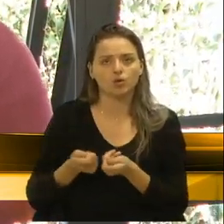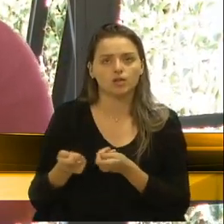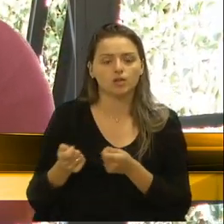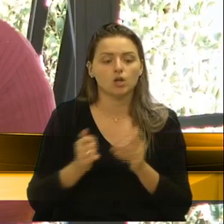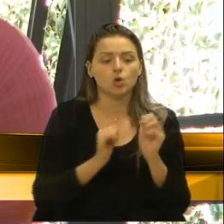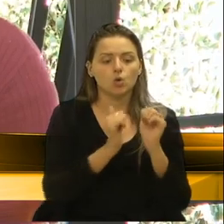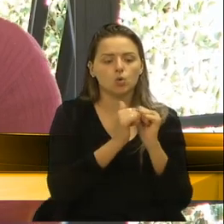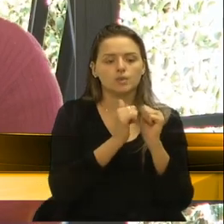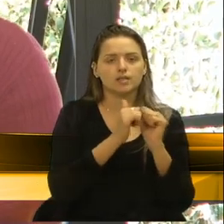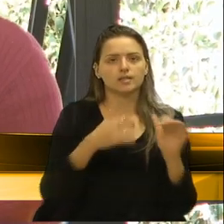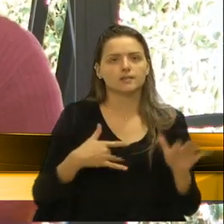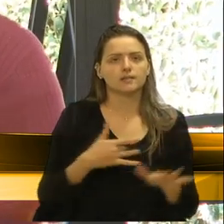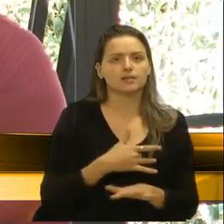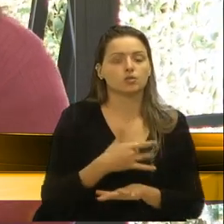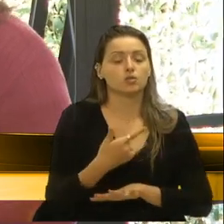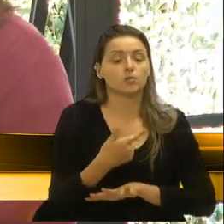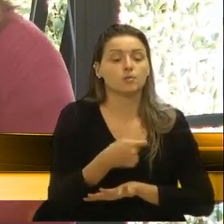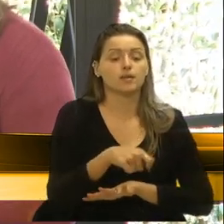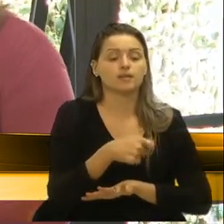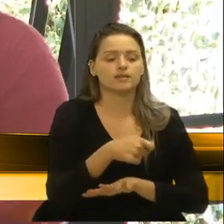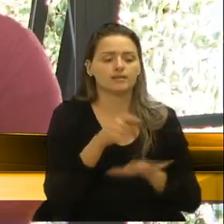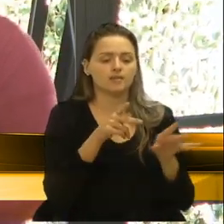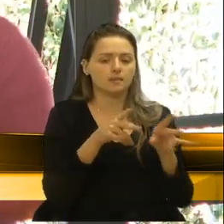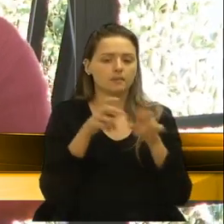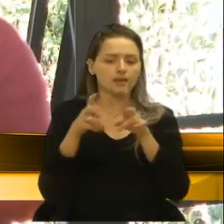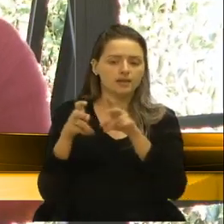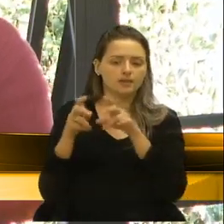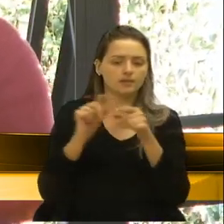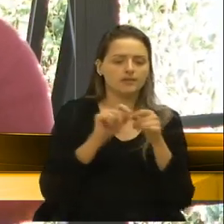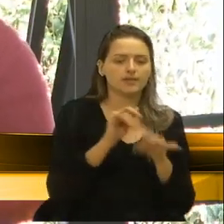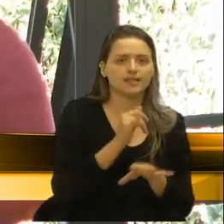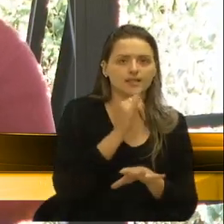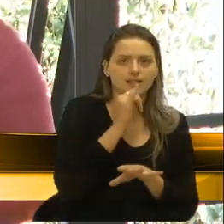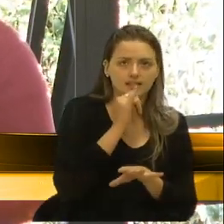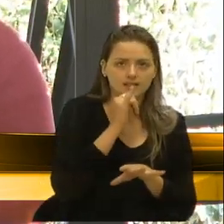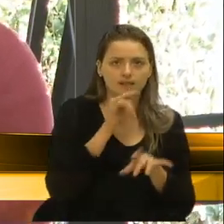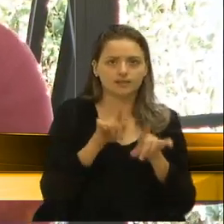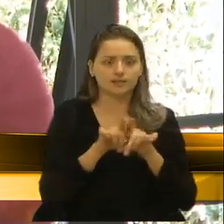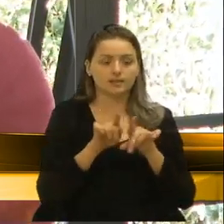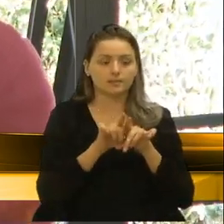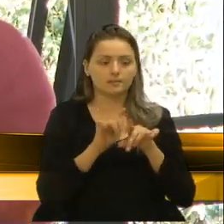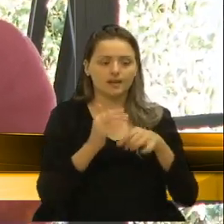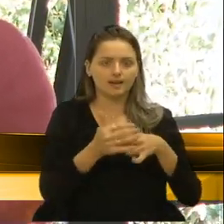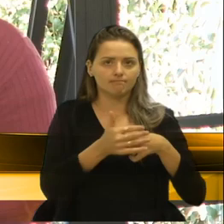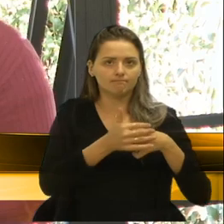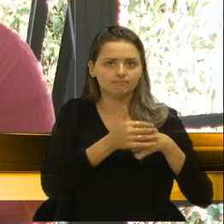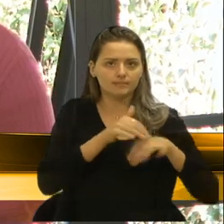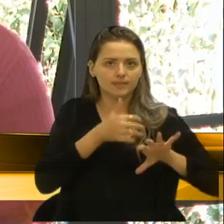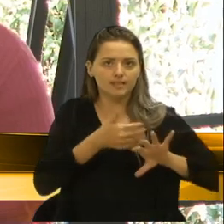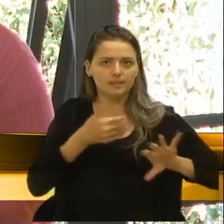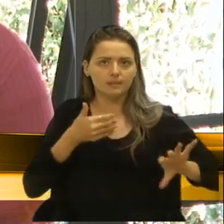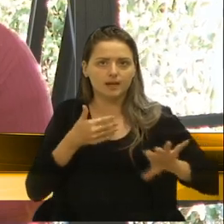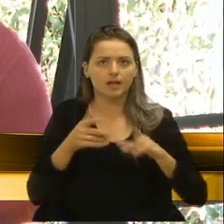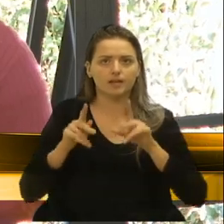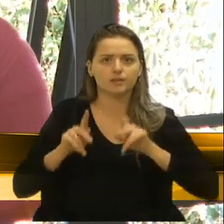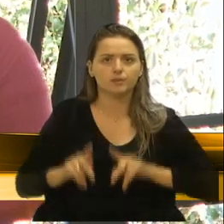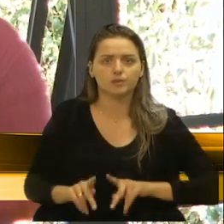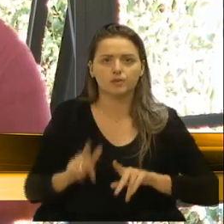saúde deve ser capaz de detectar, testar, isolar e tratar todos os casos, além de